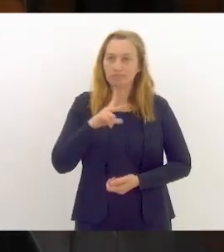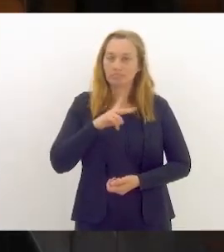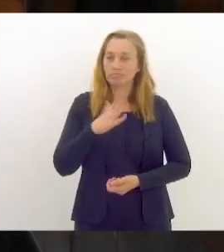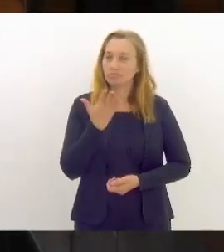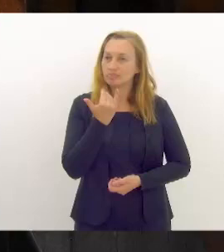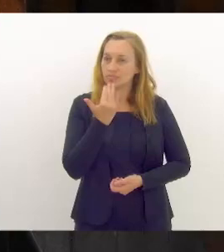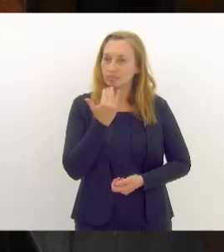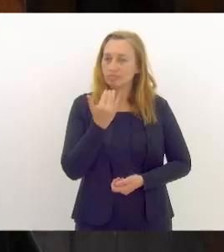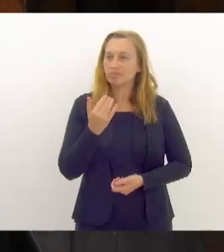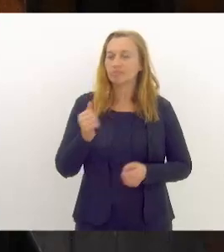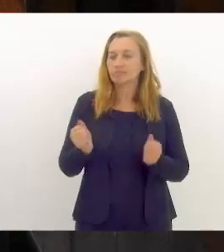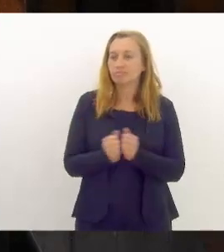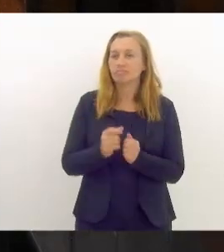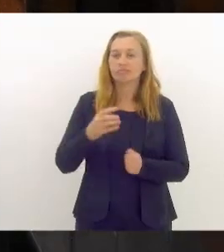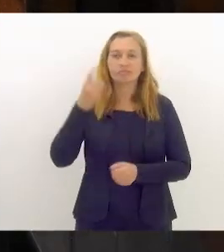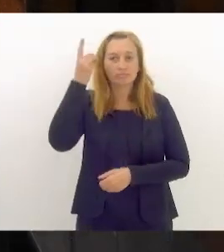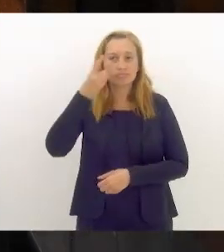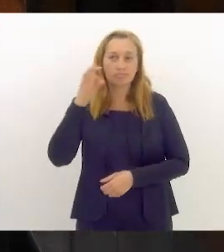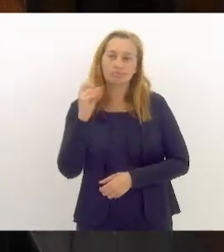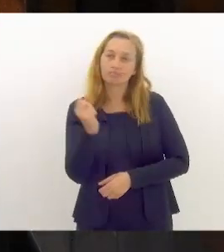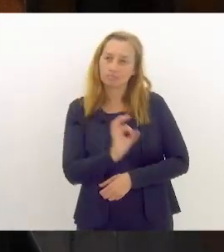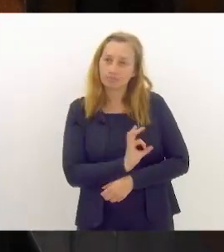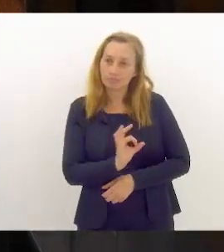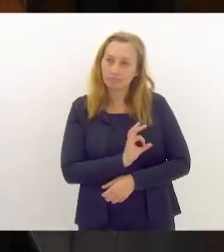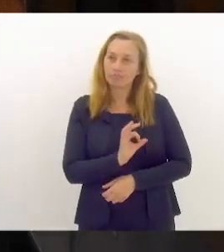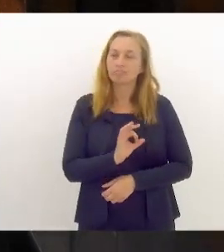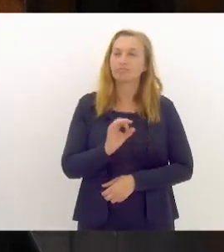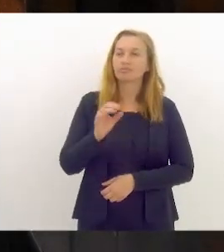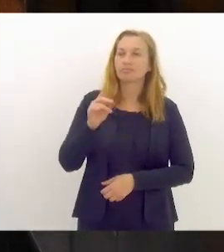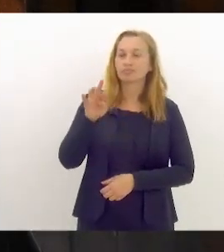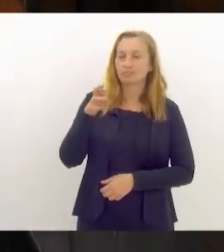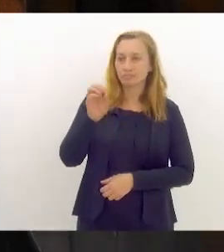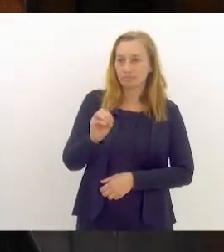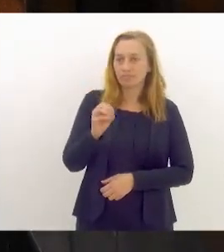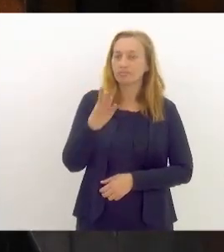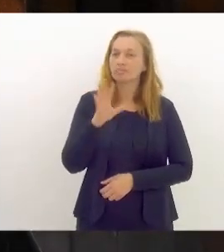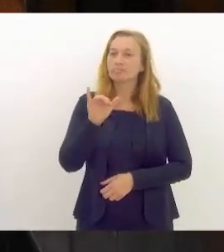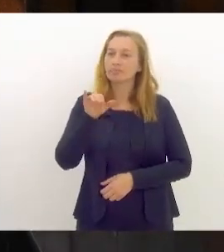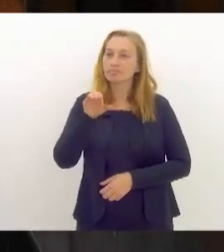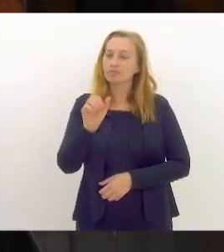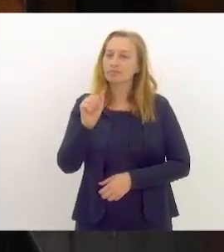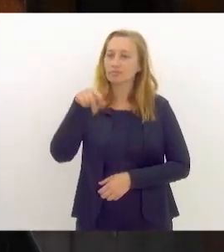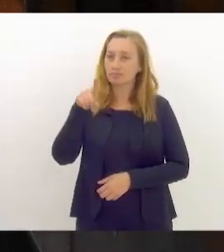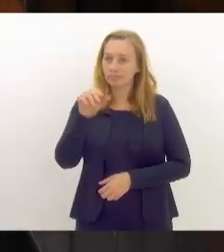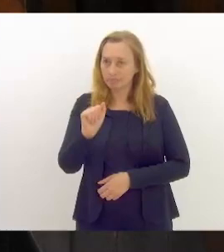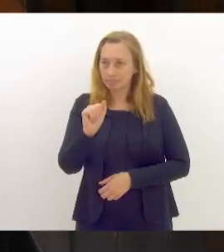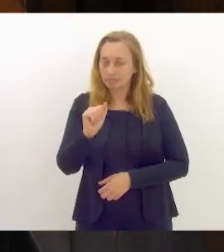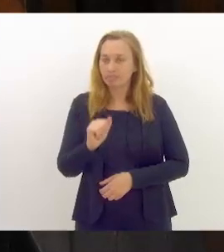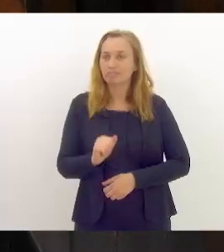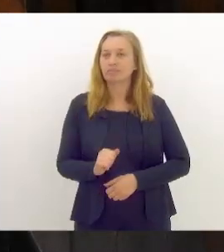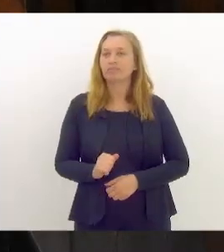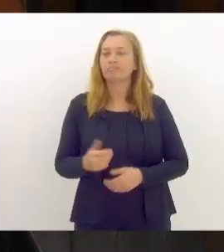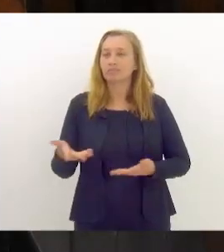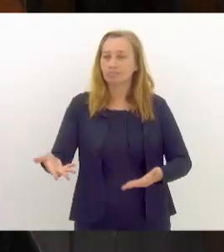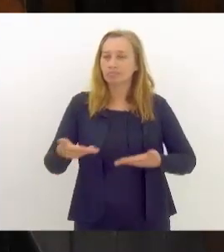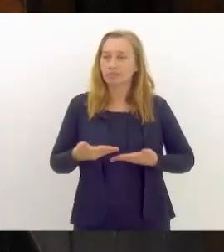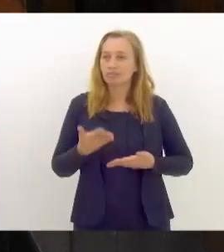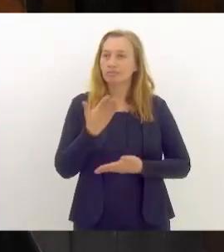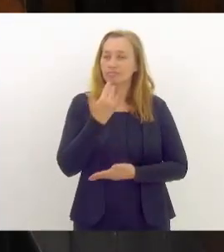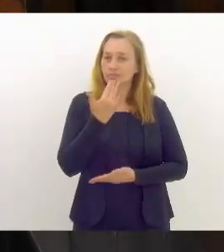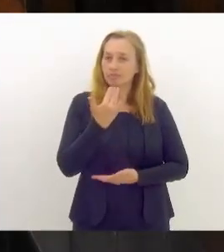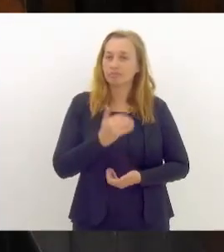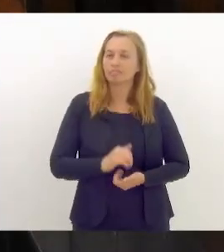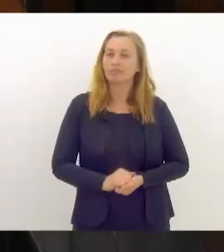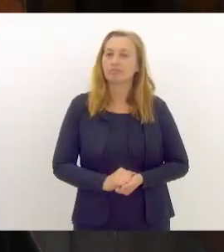ele deputada Marta Deputado Bruno e Camila é Jerônimo nós estamos convidados a almoçar com